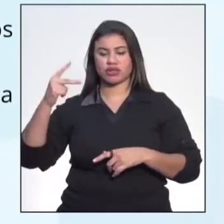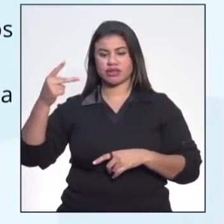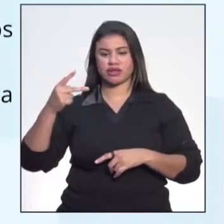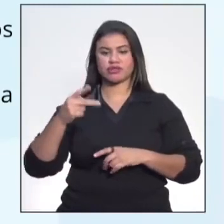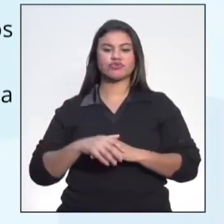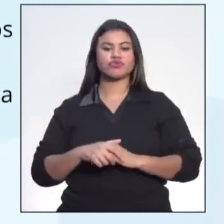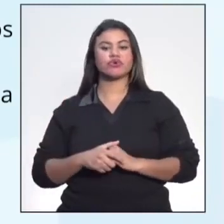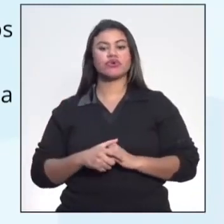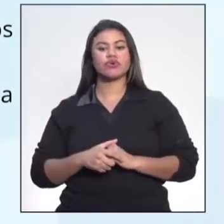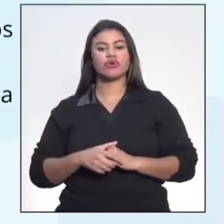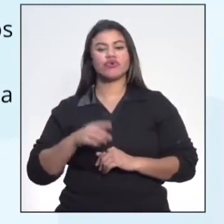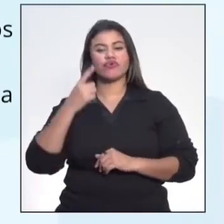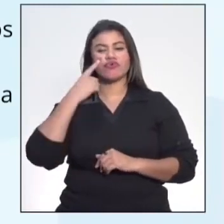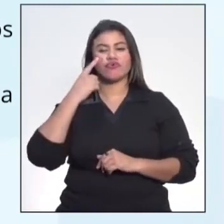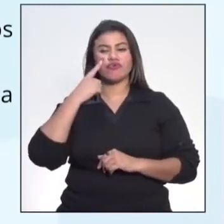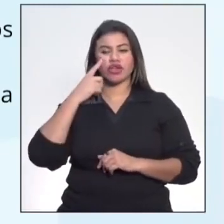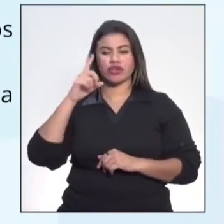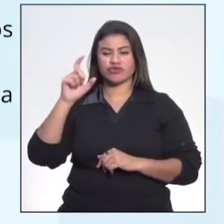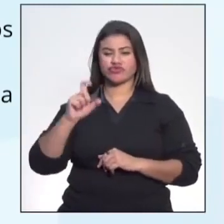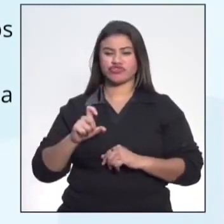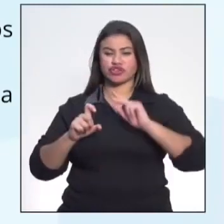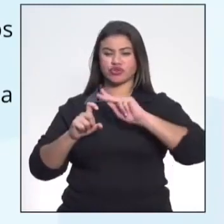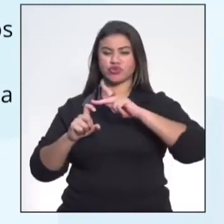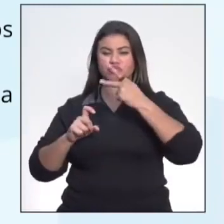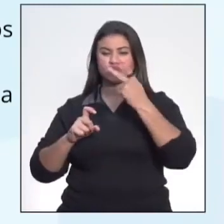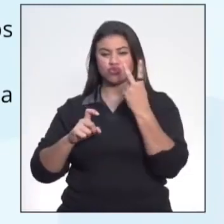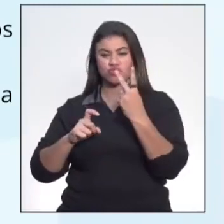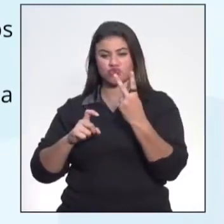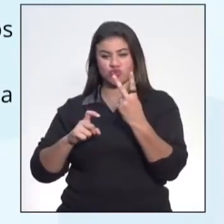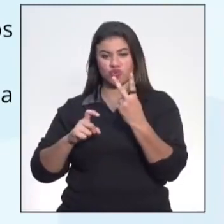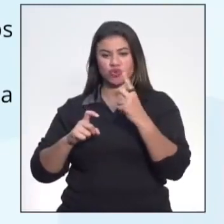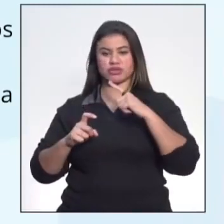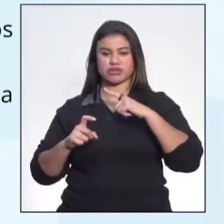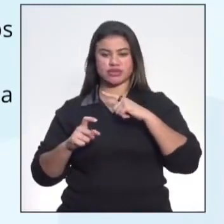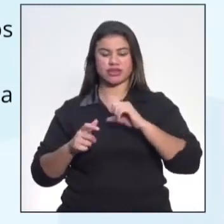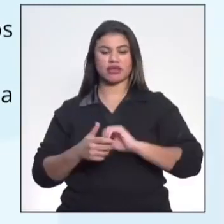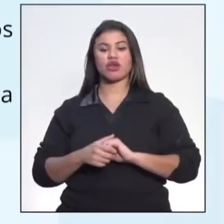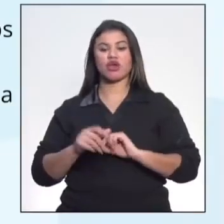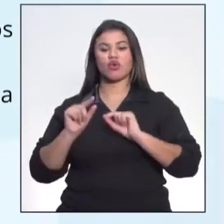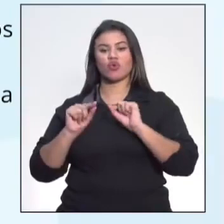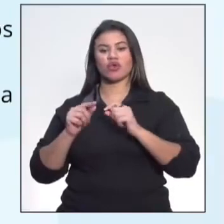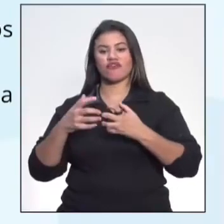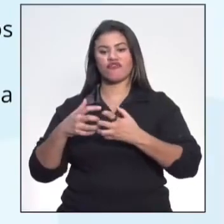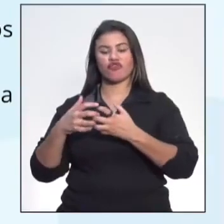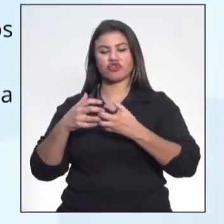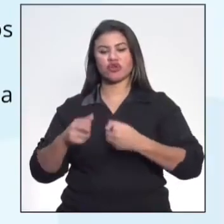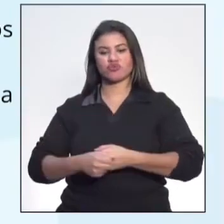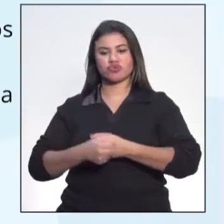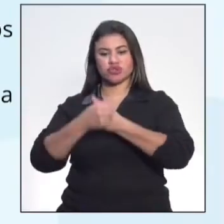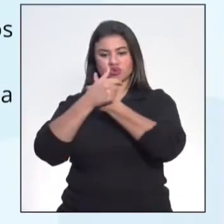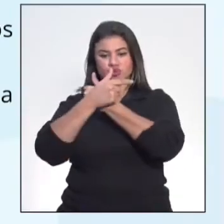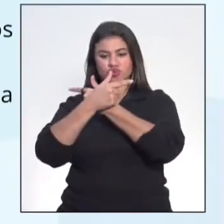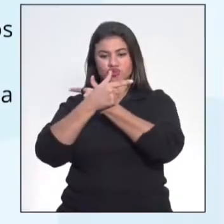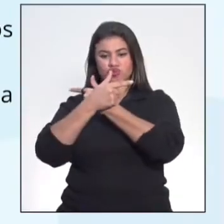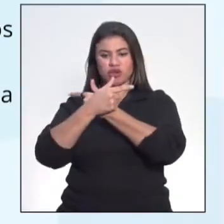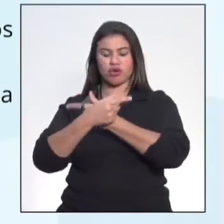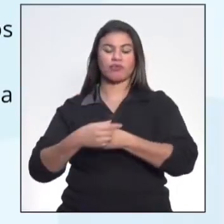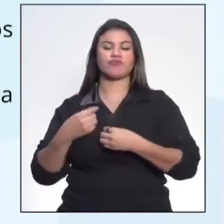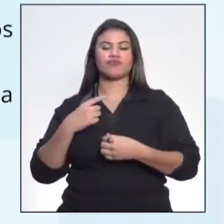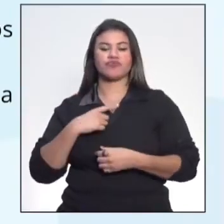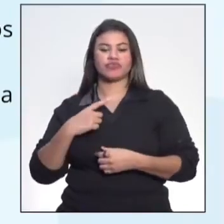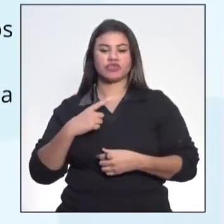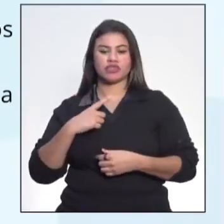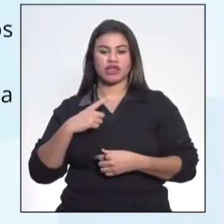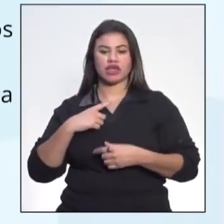olhar, apareceu um número 2 aí no x, não apareceu? Isso é uma função de segundo grau. Então, eu vou começar com esse